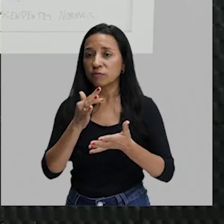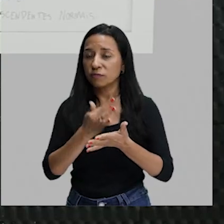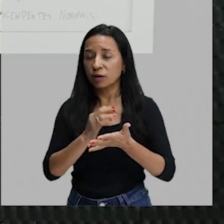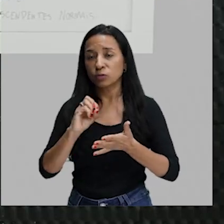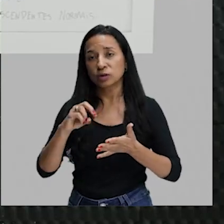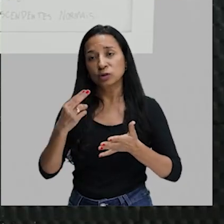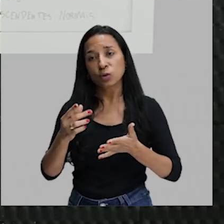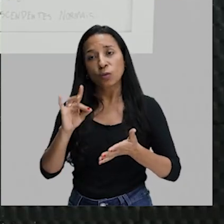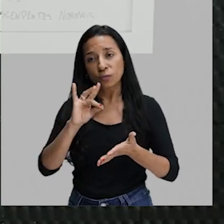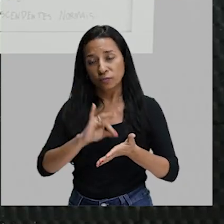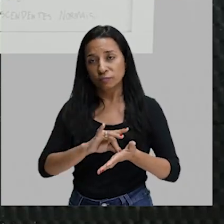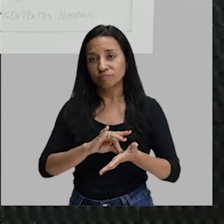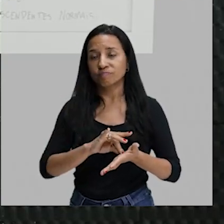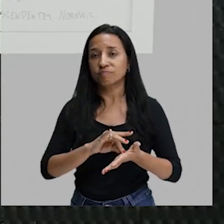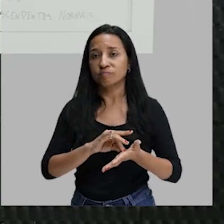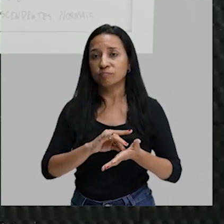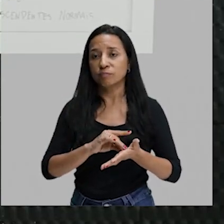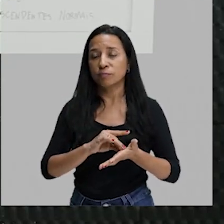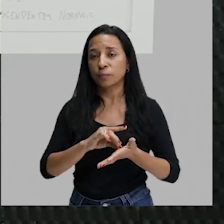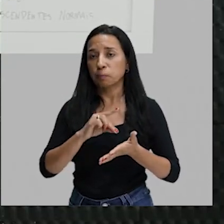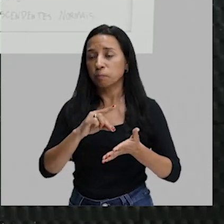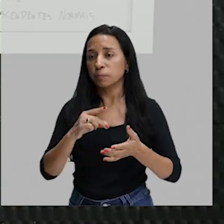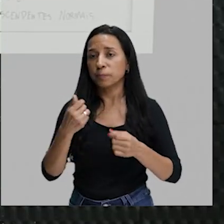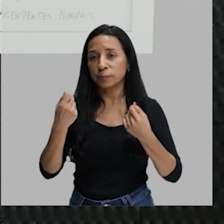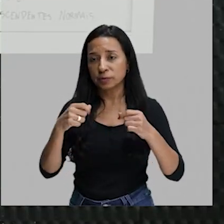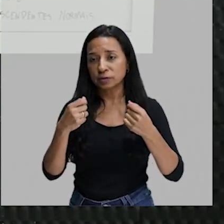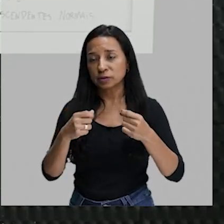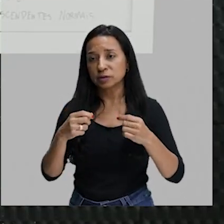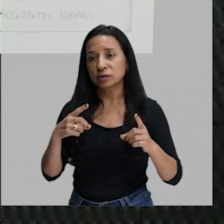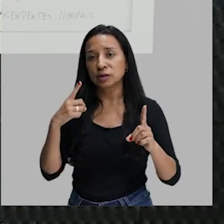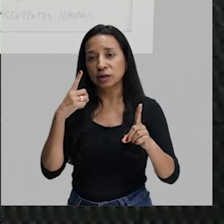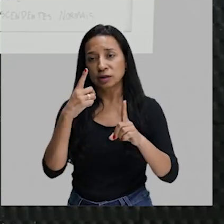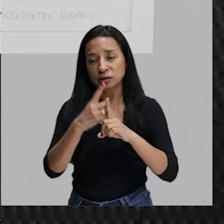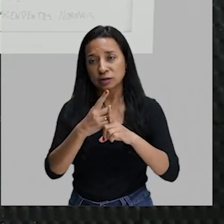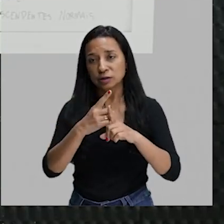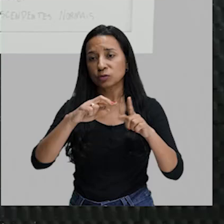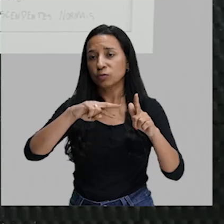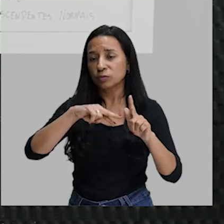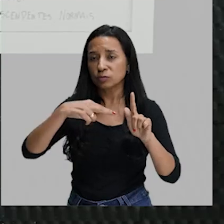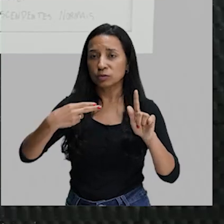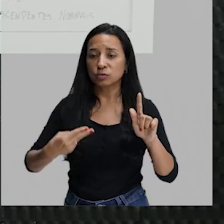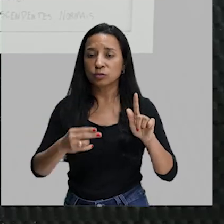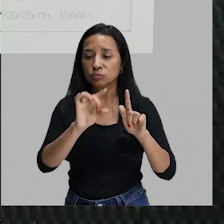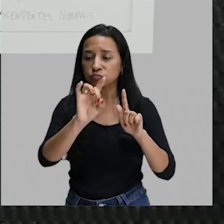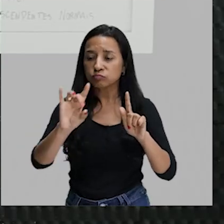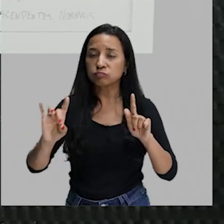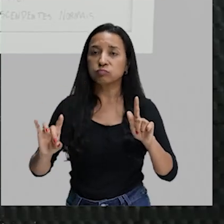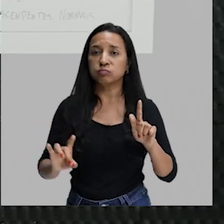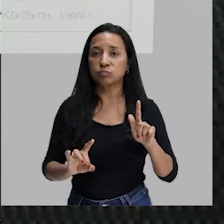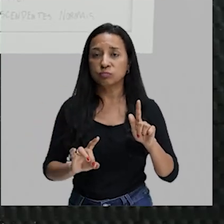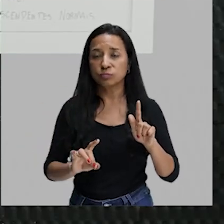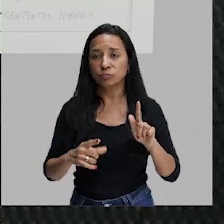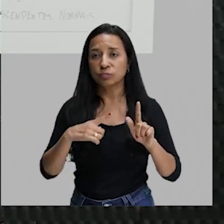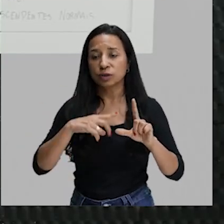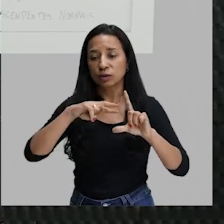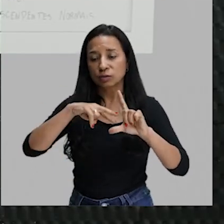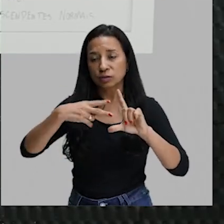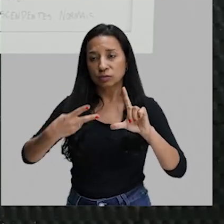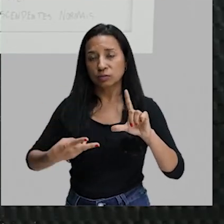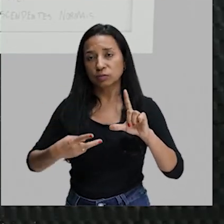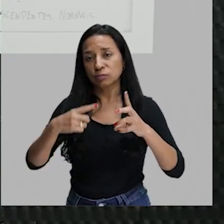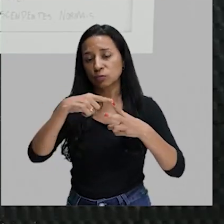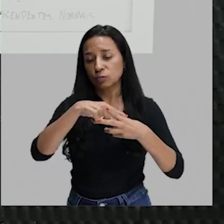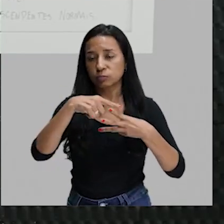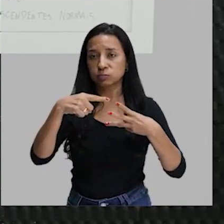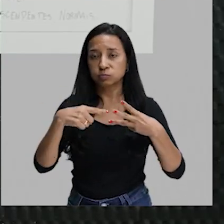primeiro descobrir os genótipos de cada um deles, tá? Então eu tenho aqui um heredograma com